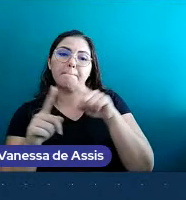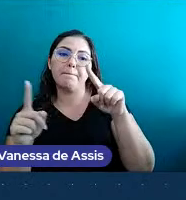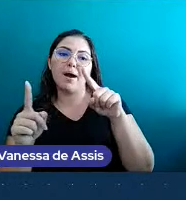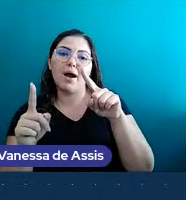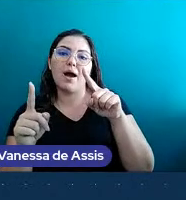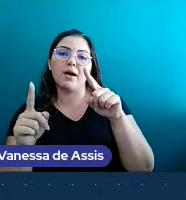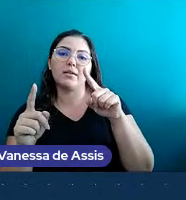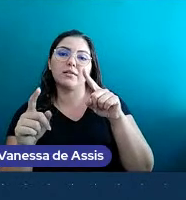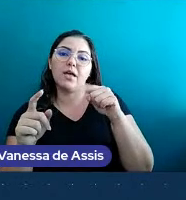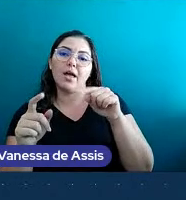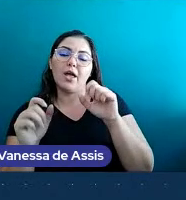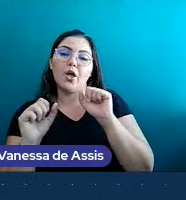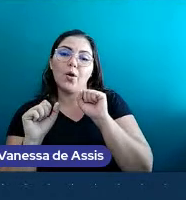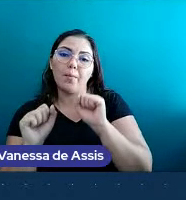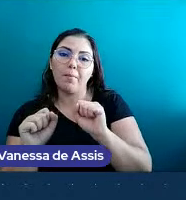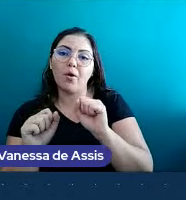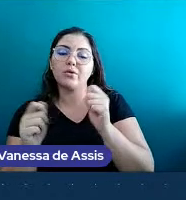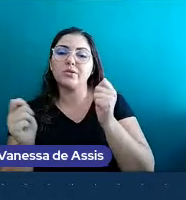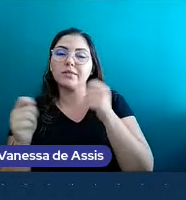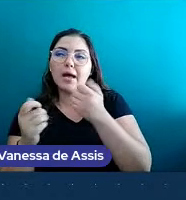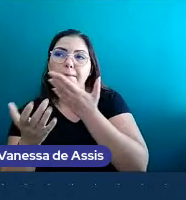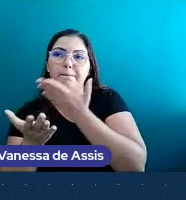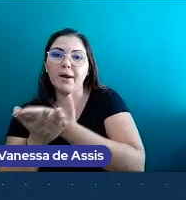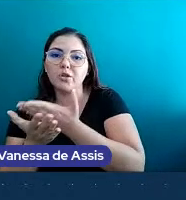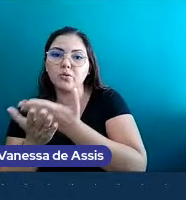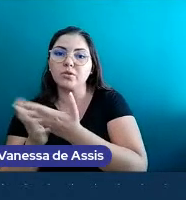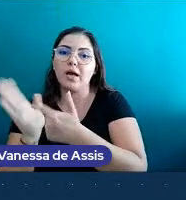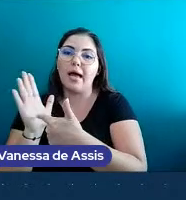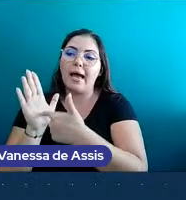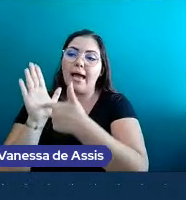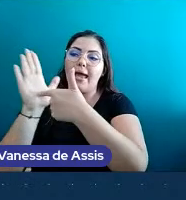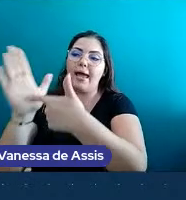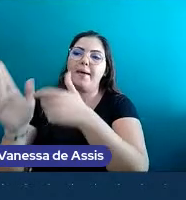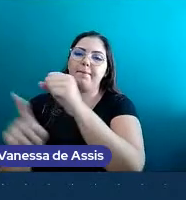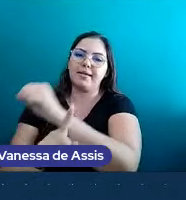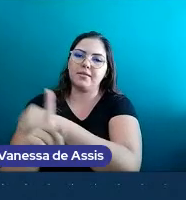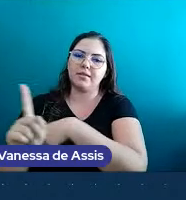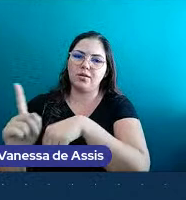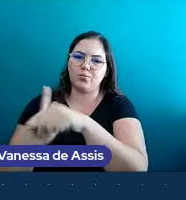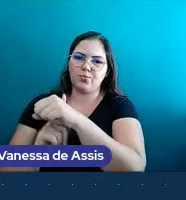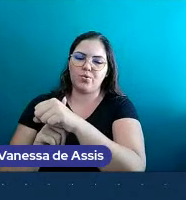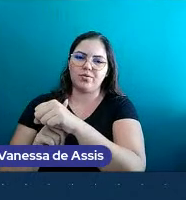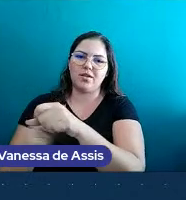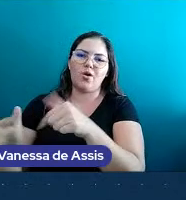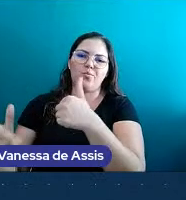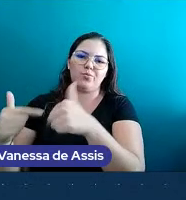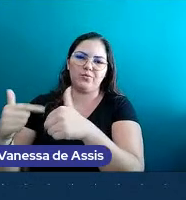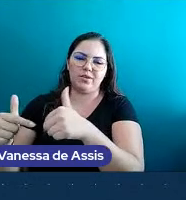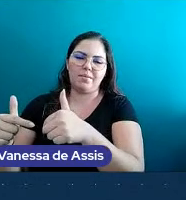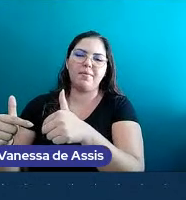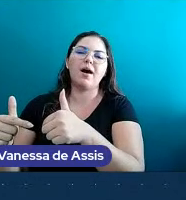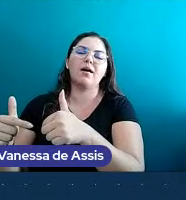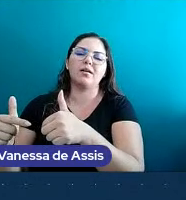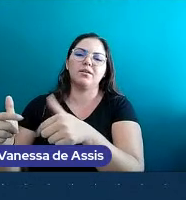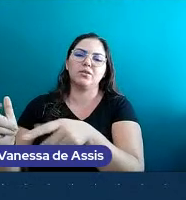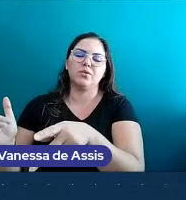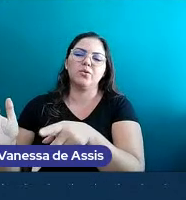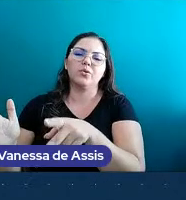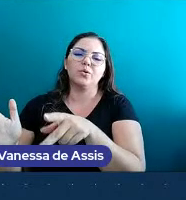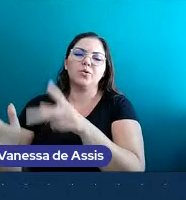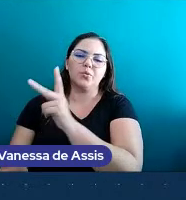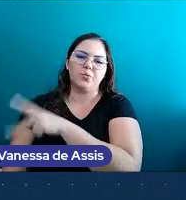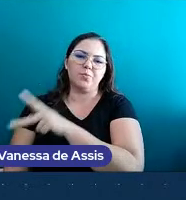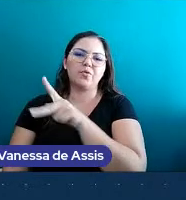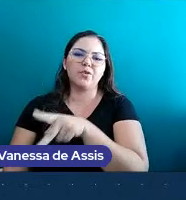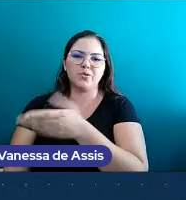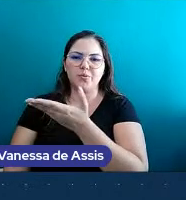a representação social que esses estudantes fazem do trabalho dos professores. Aqui, ó, para